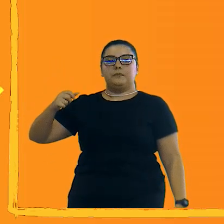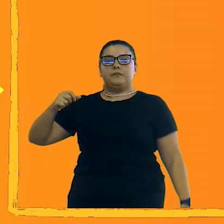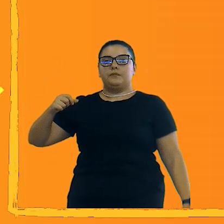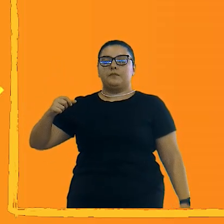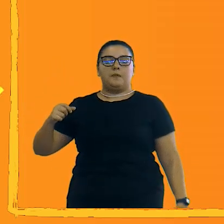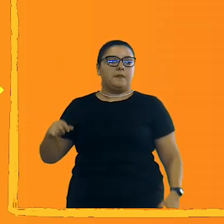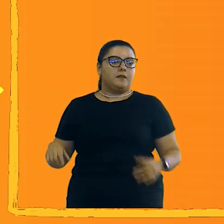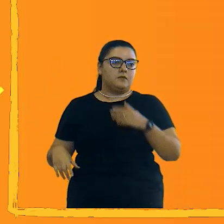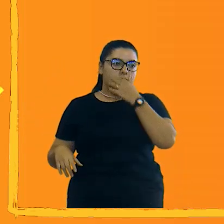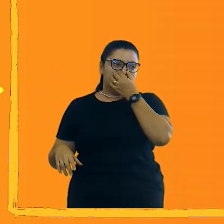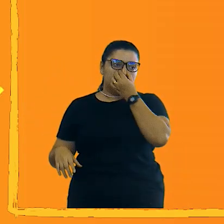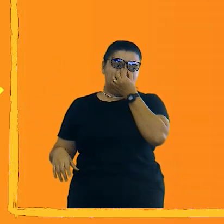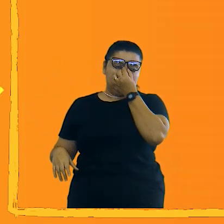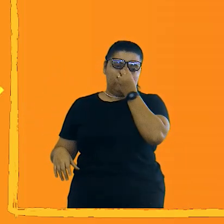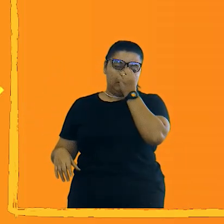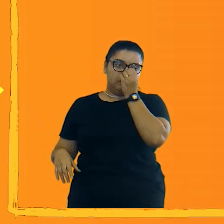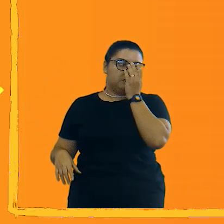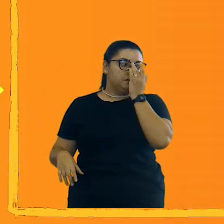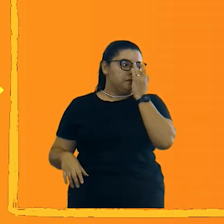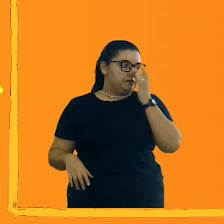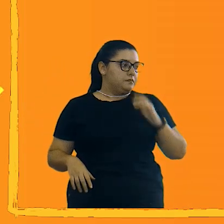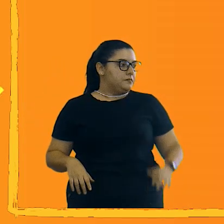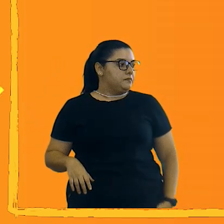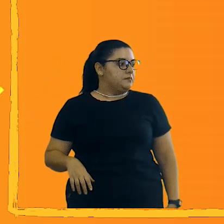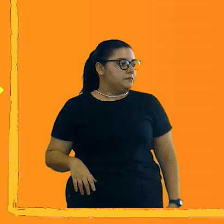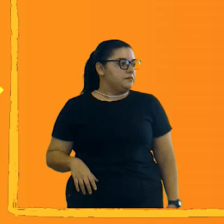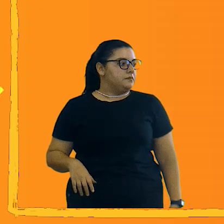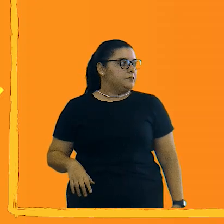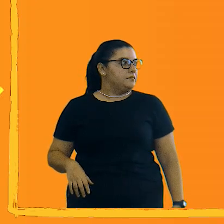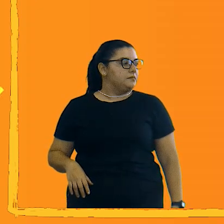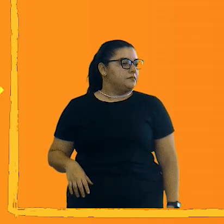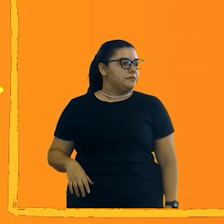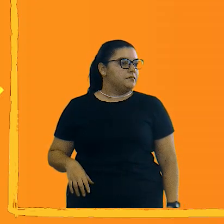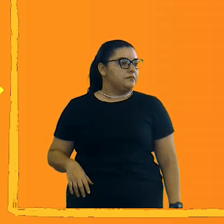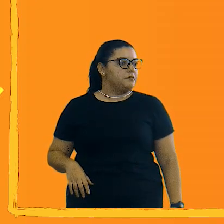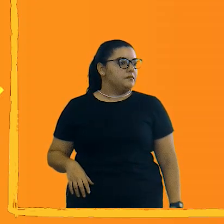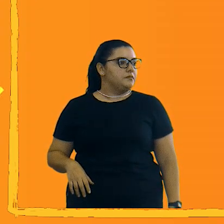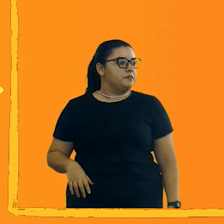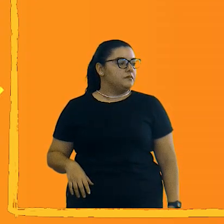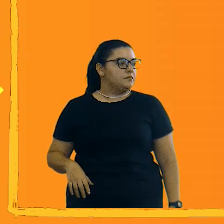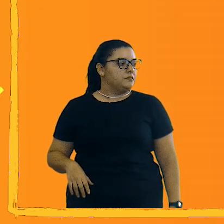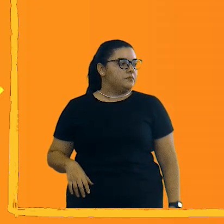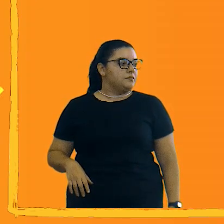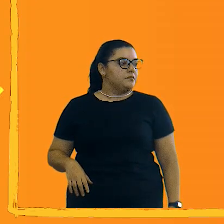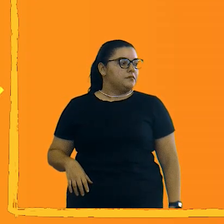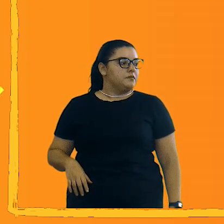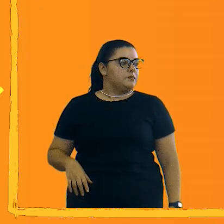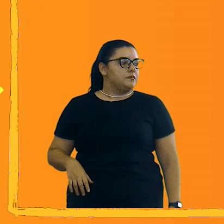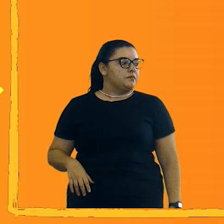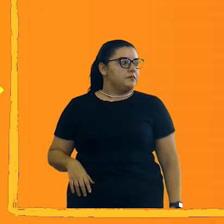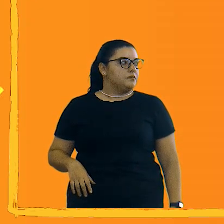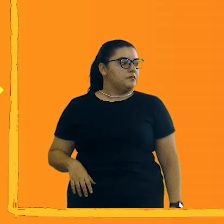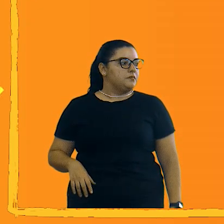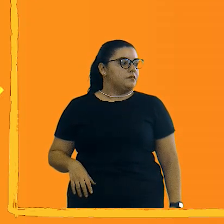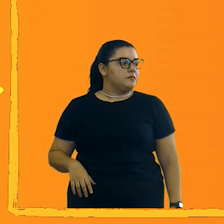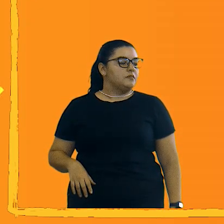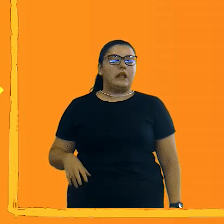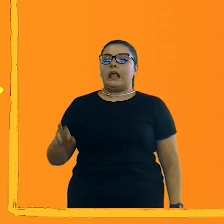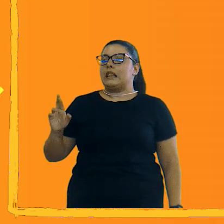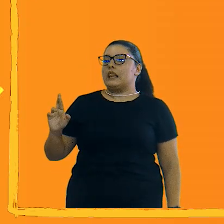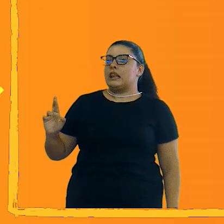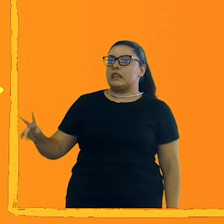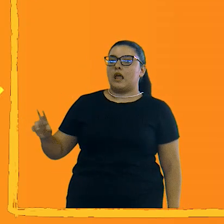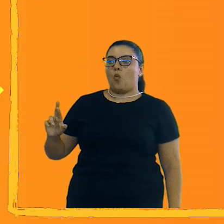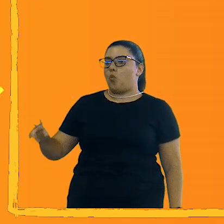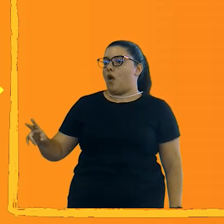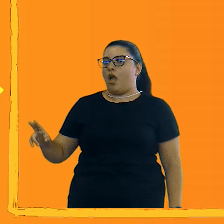olha para mim levanta a cabeça levanta a cabeça aí não é